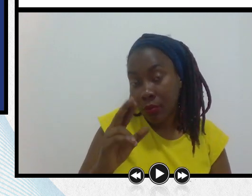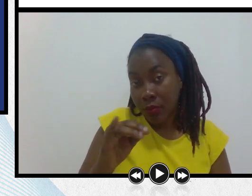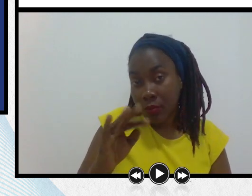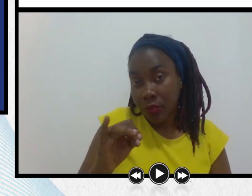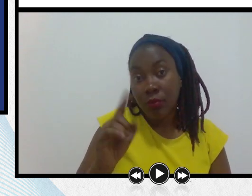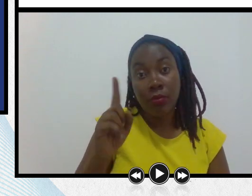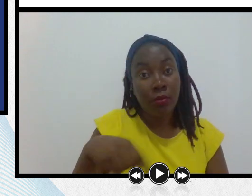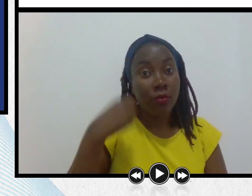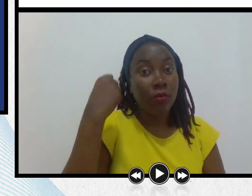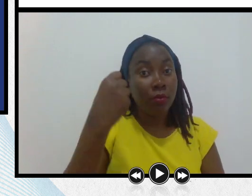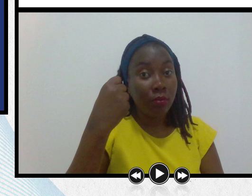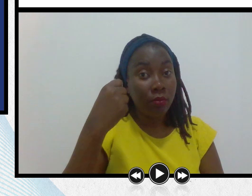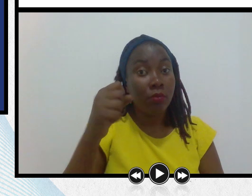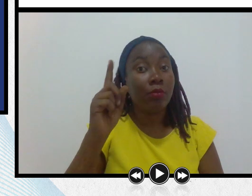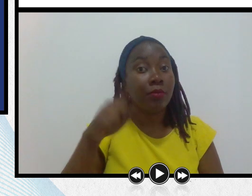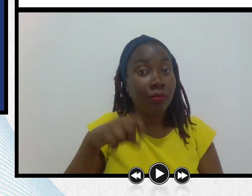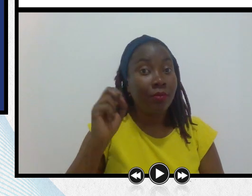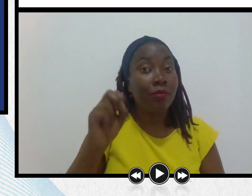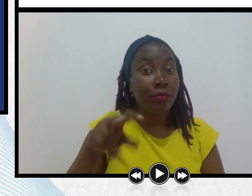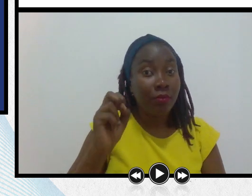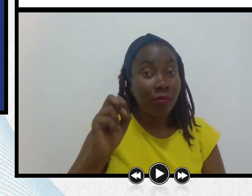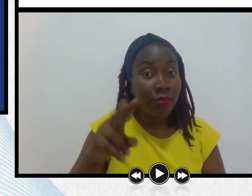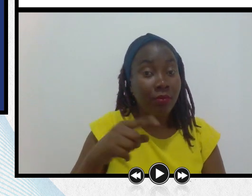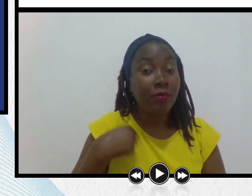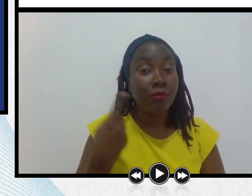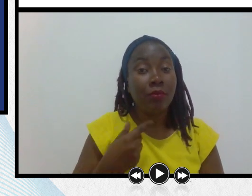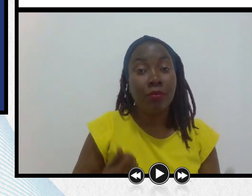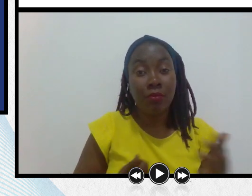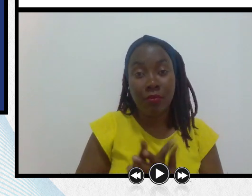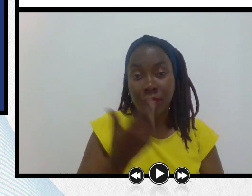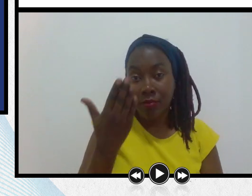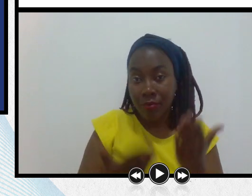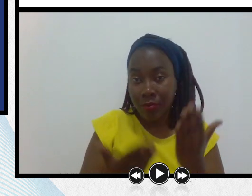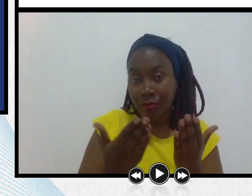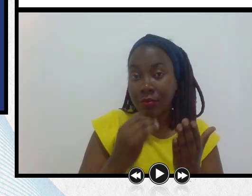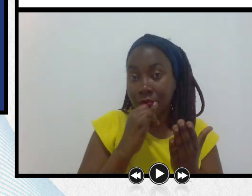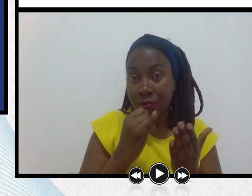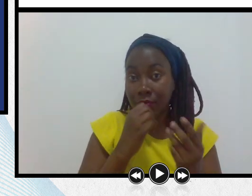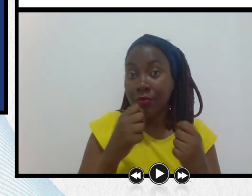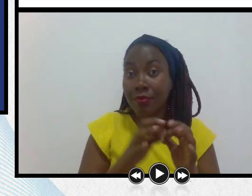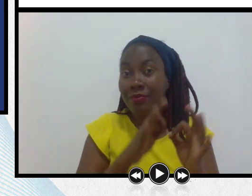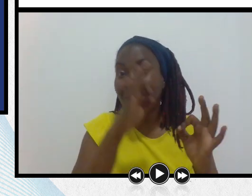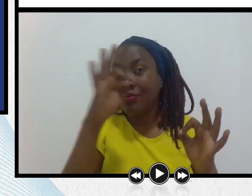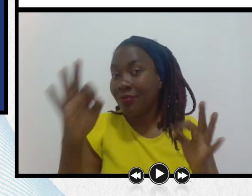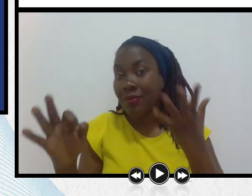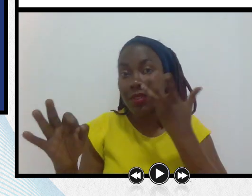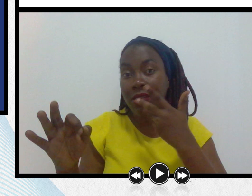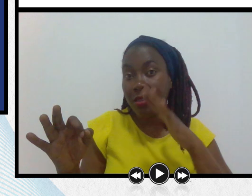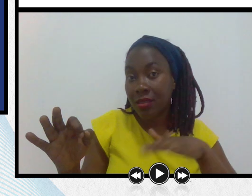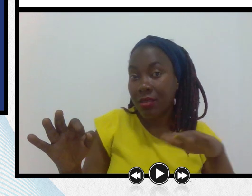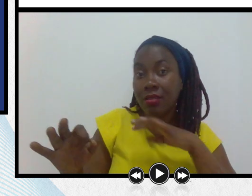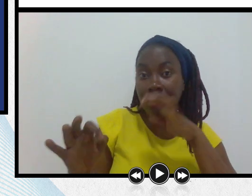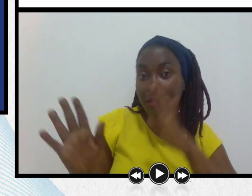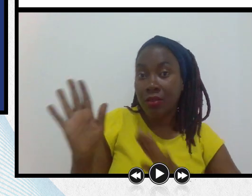ele é forte, né, ele é tóxico, né, então a gente compra ele em quilo, por exemplo, tem que ficar longe de alcance de crianças e